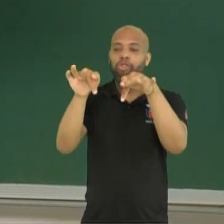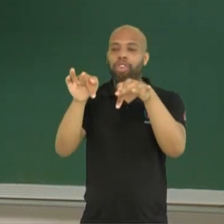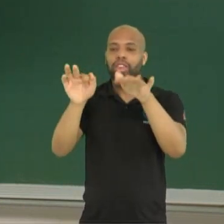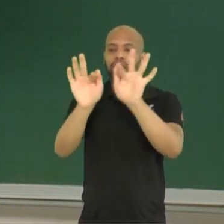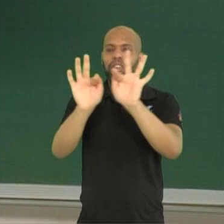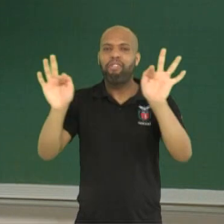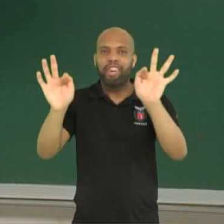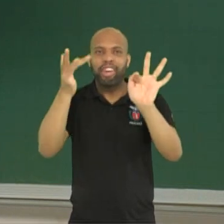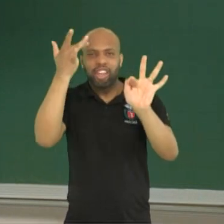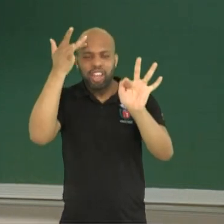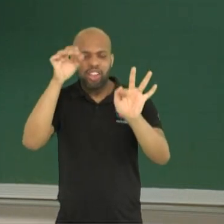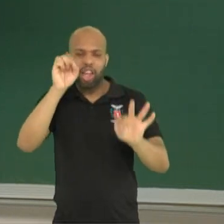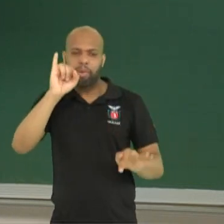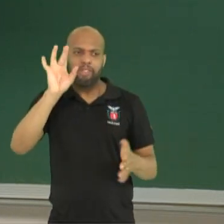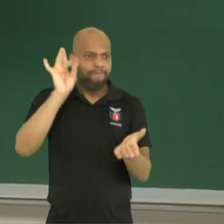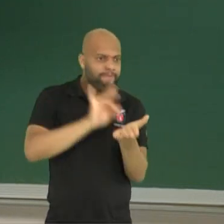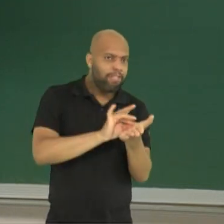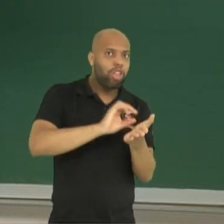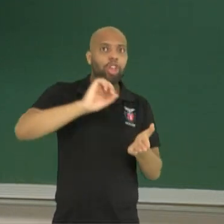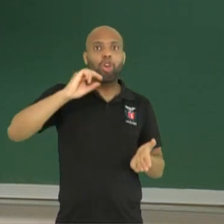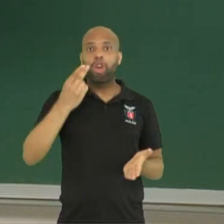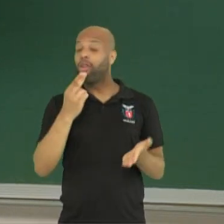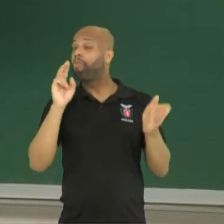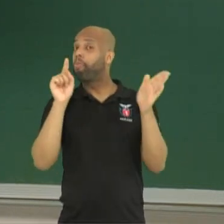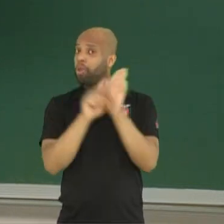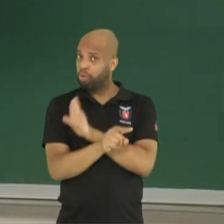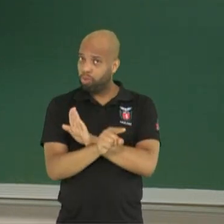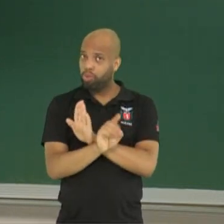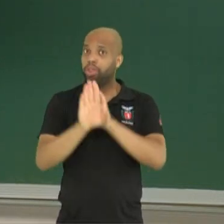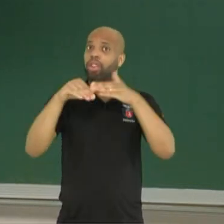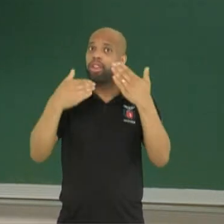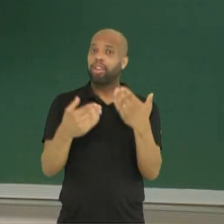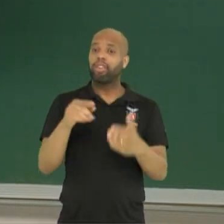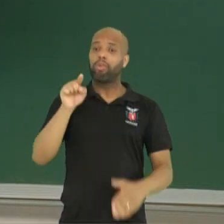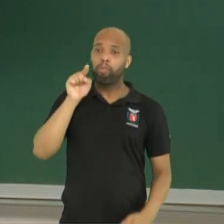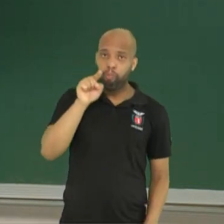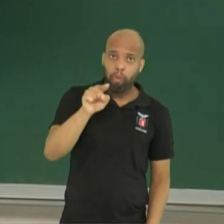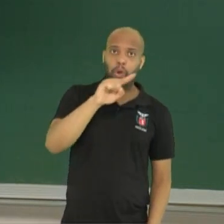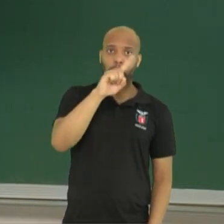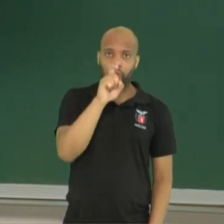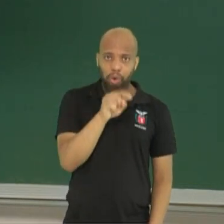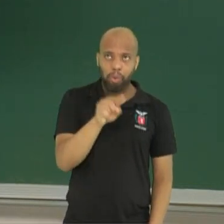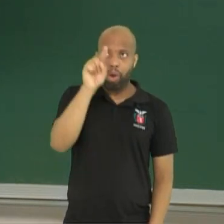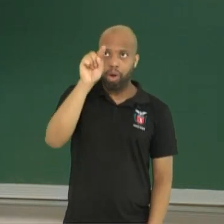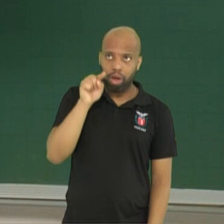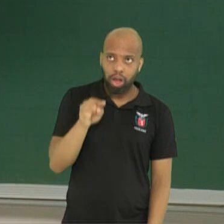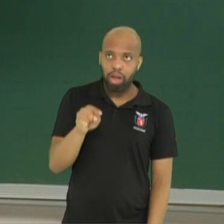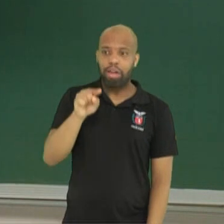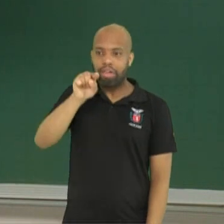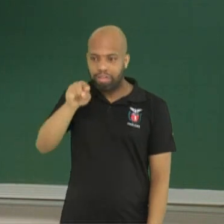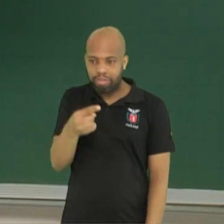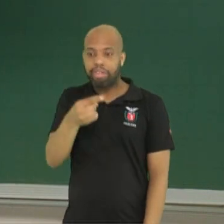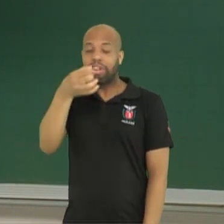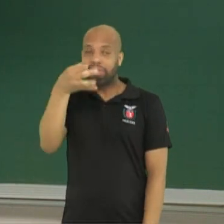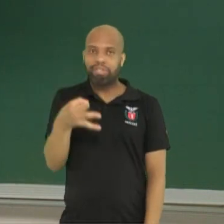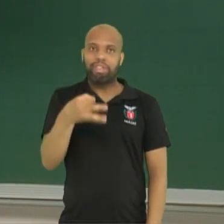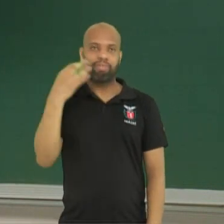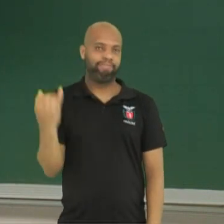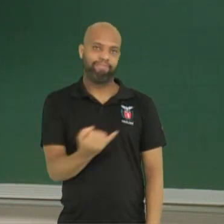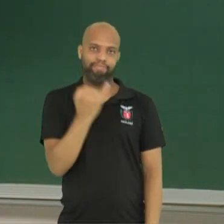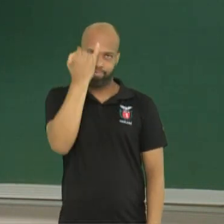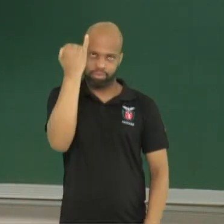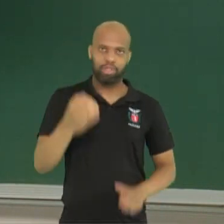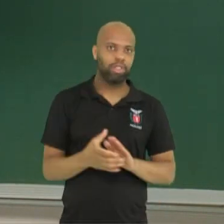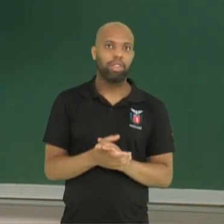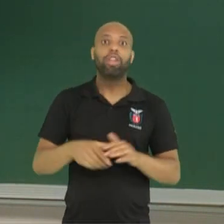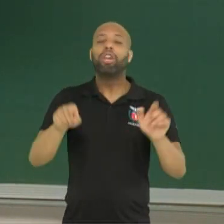uma afirmação, se é uma pergunta. Então, tudo isso é bem importante que seja colocado, beleza? E o